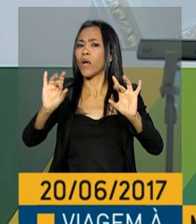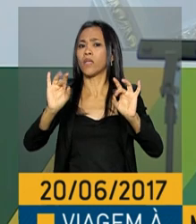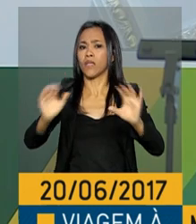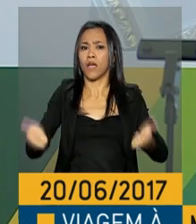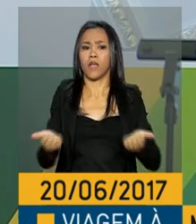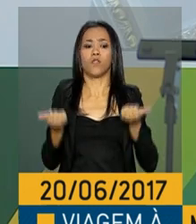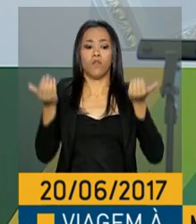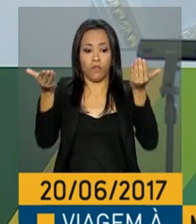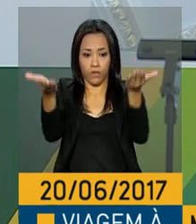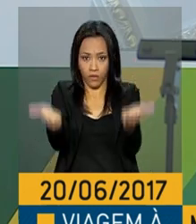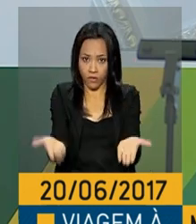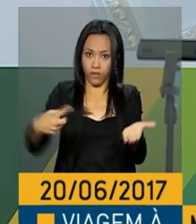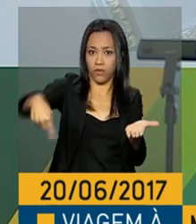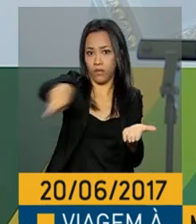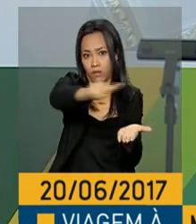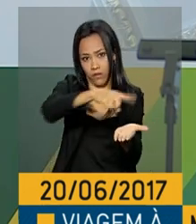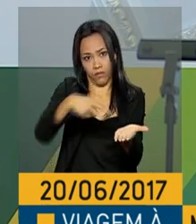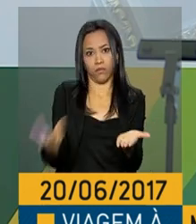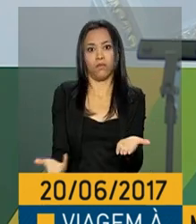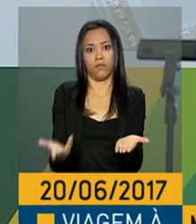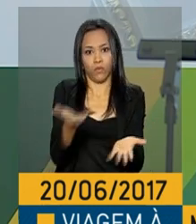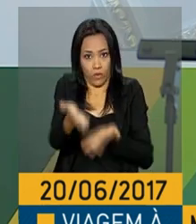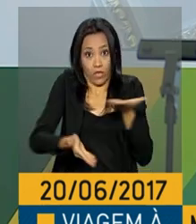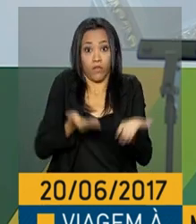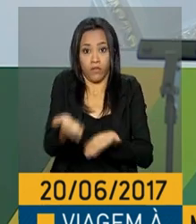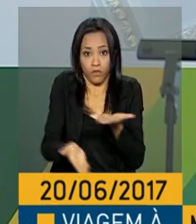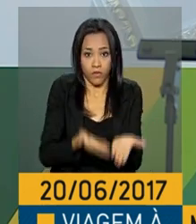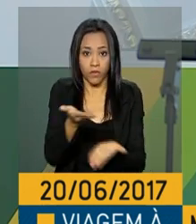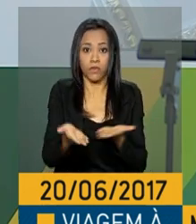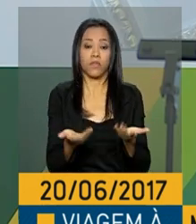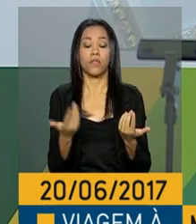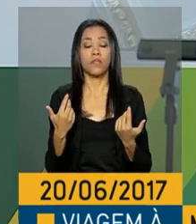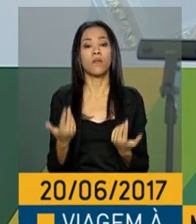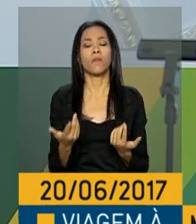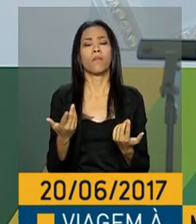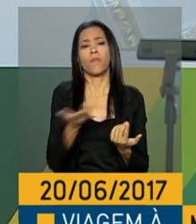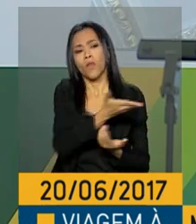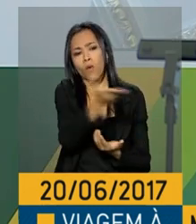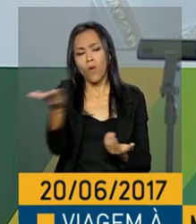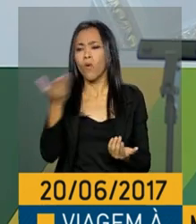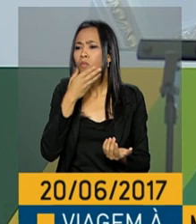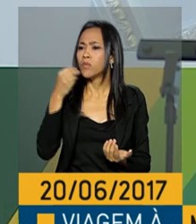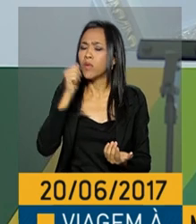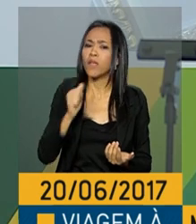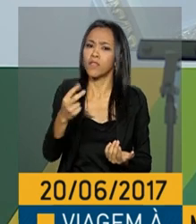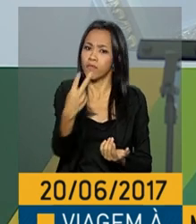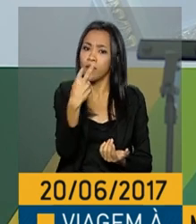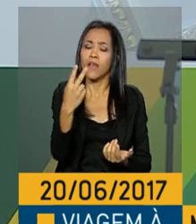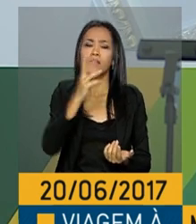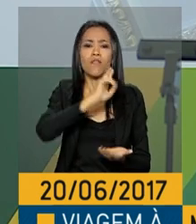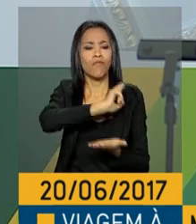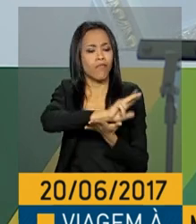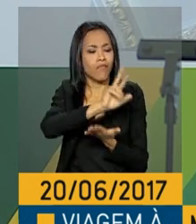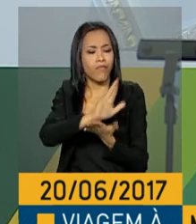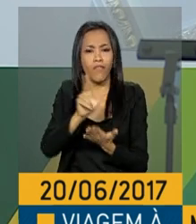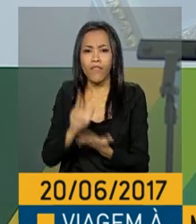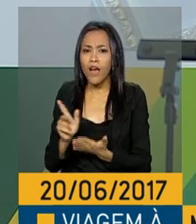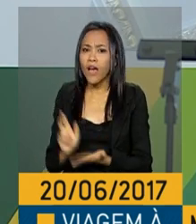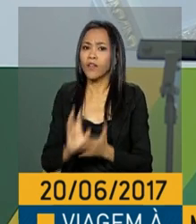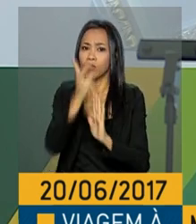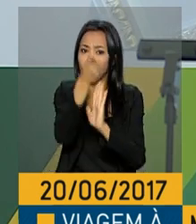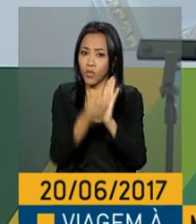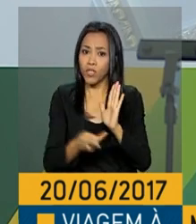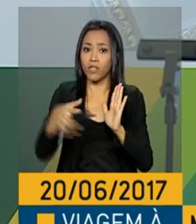serviços a serem oferecidos. São, meus senhores e minhas senhoras, dezenas de projetos em